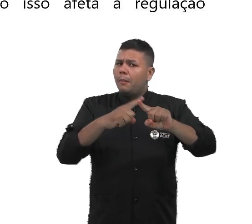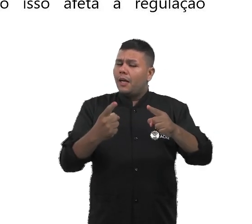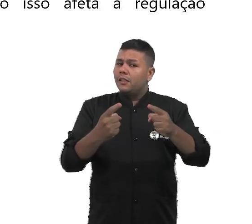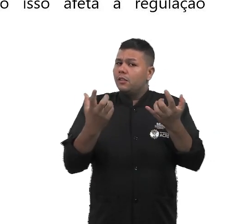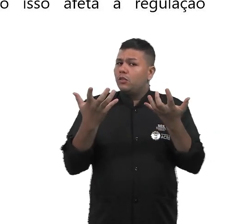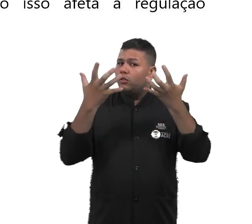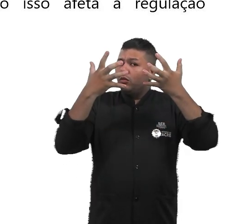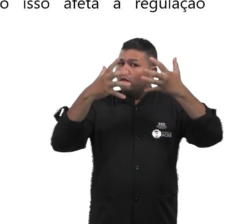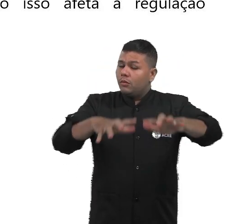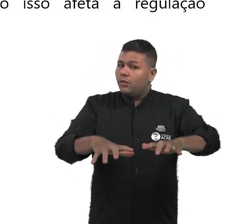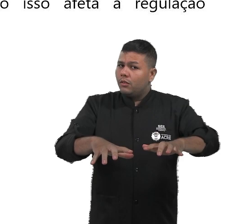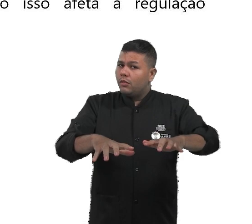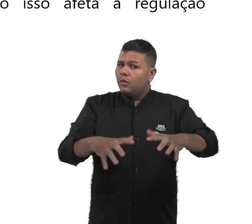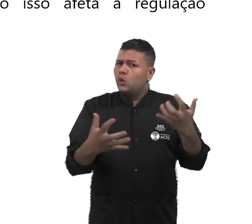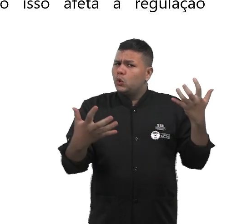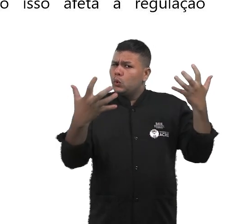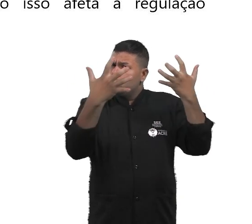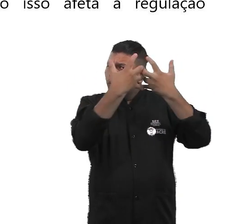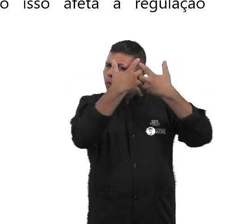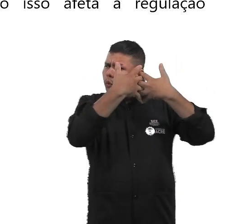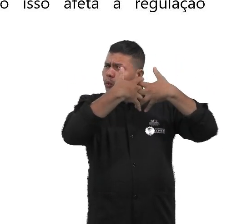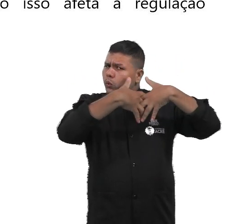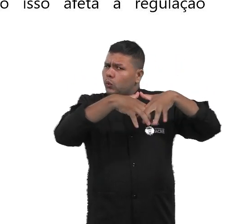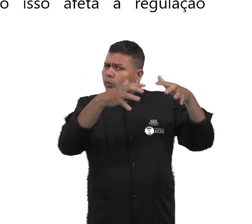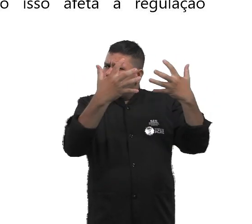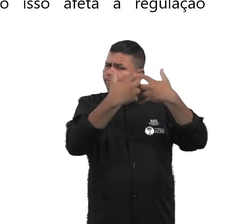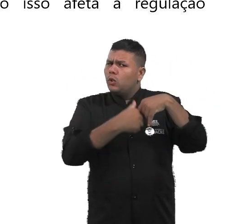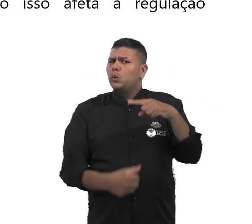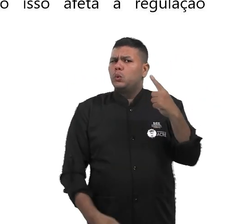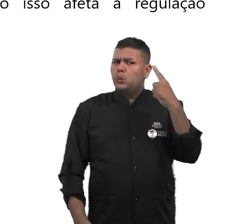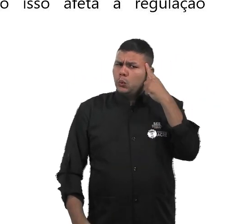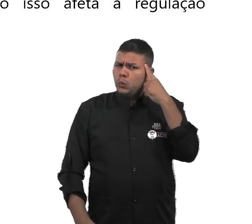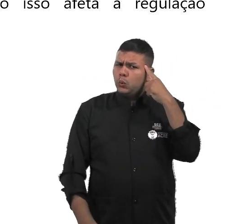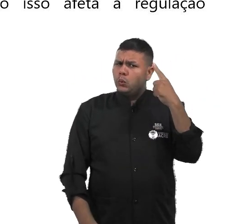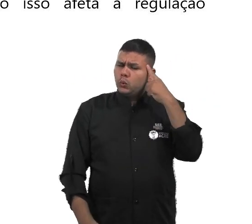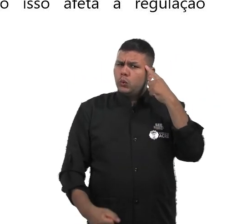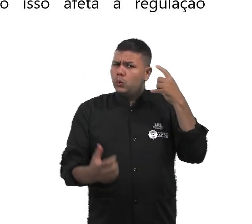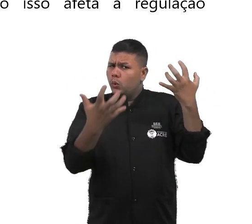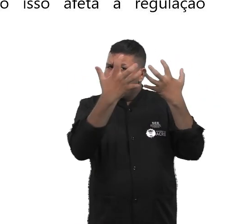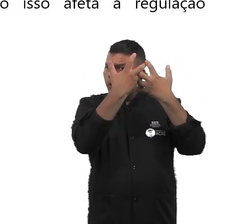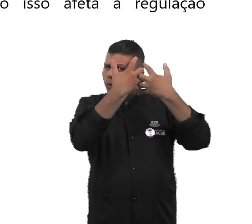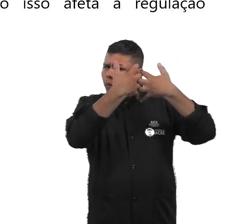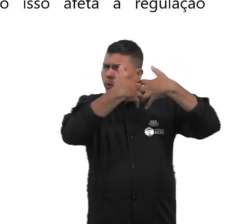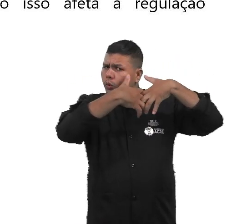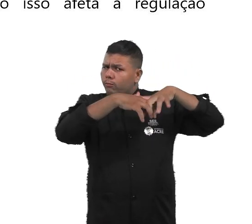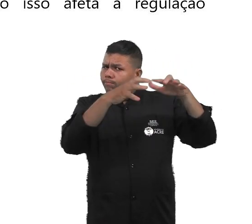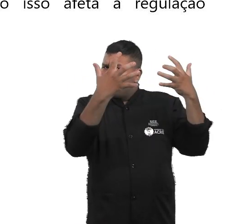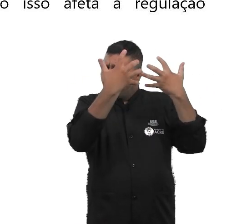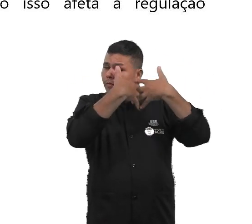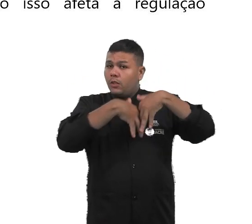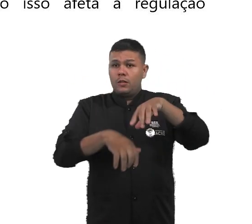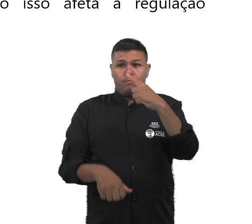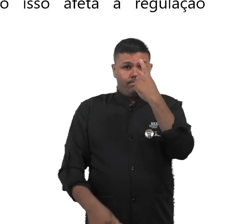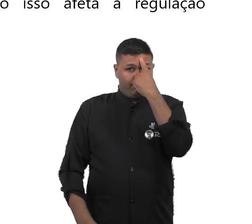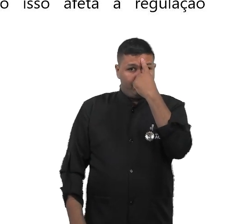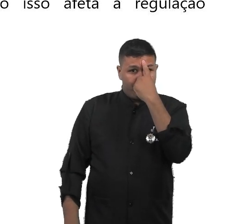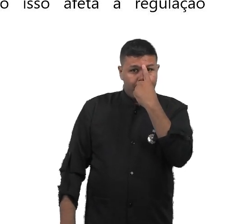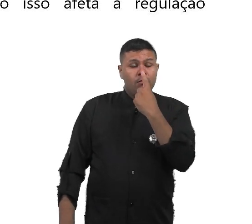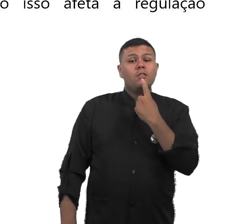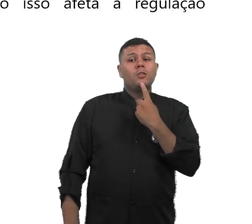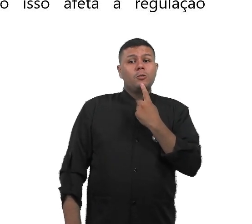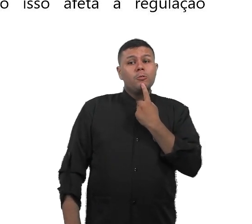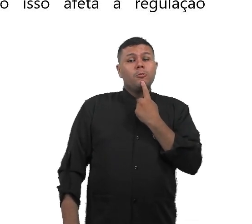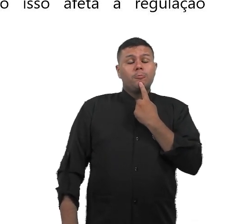cerebral, podemos fazer essa inferência, tá bom? É como se o cérebro dele tivesse nessa imagem aqui, tá?